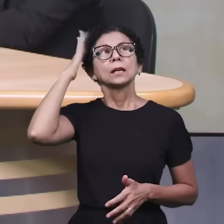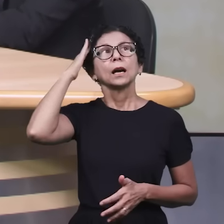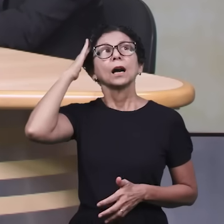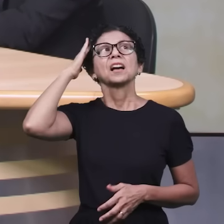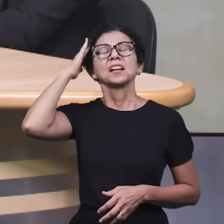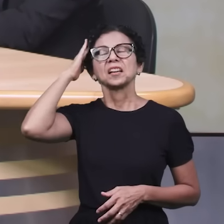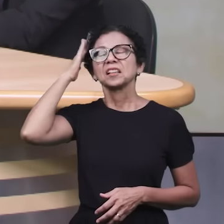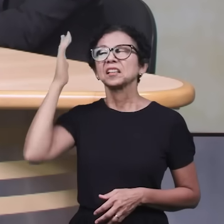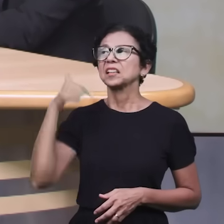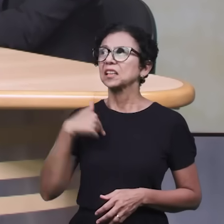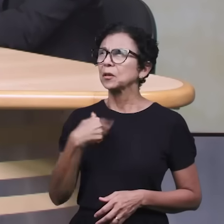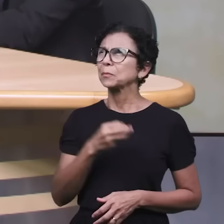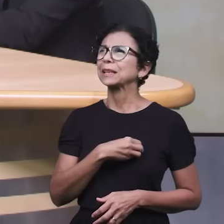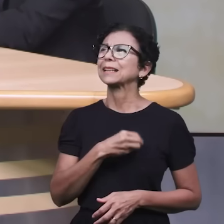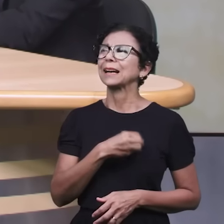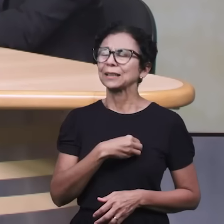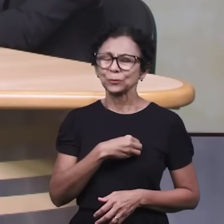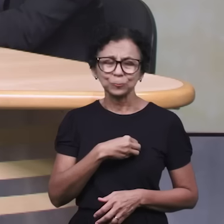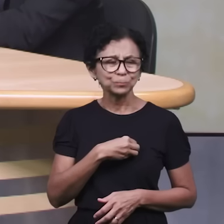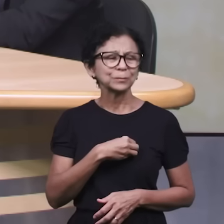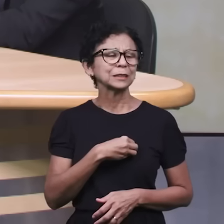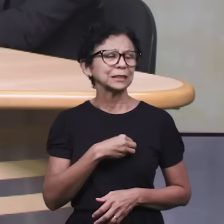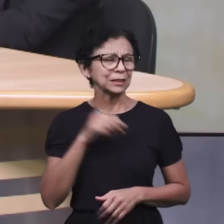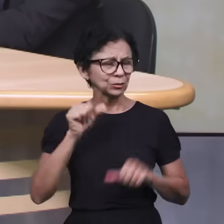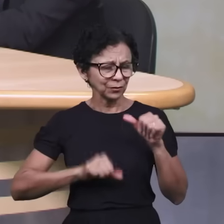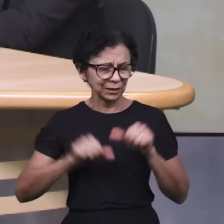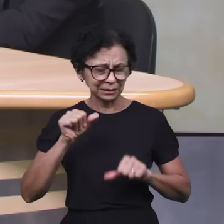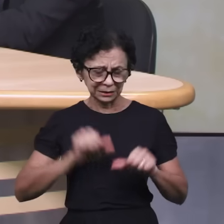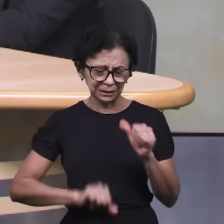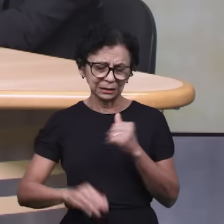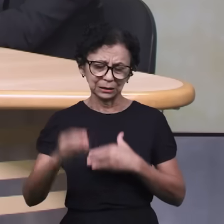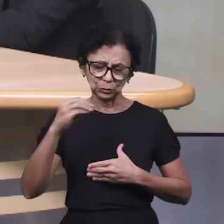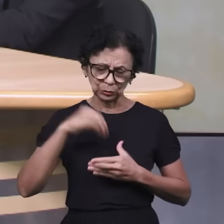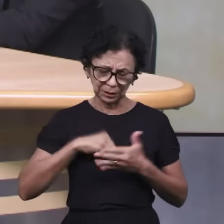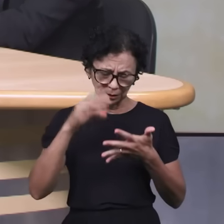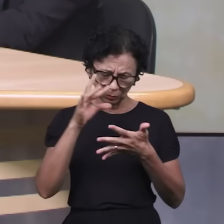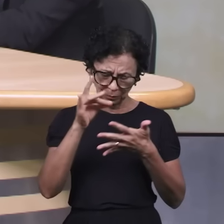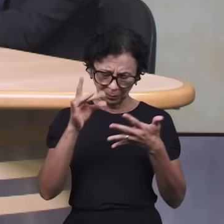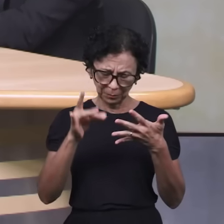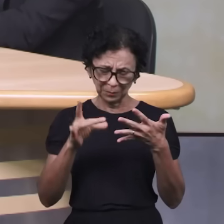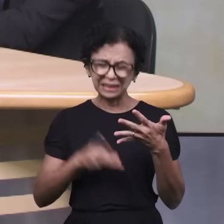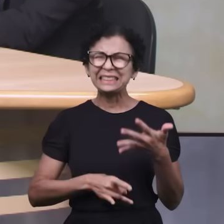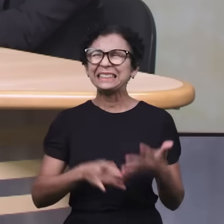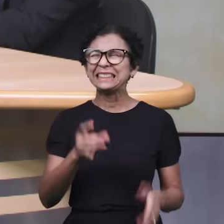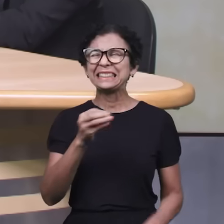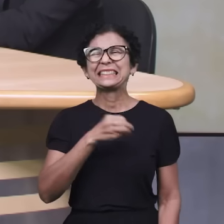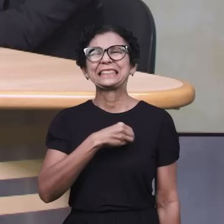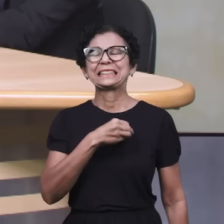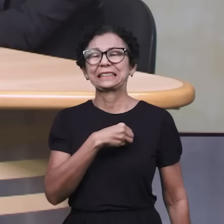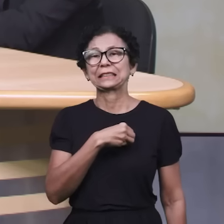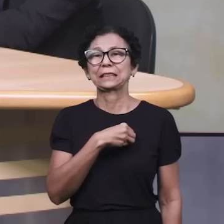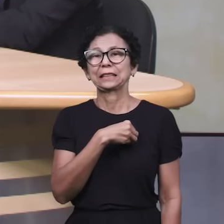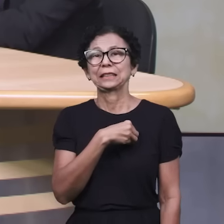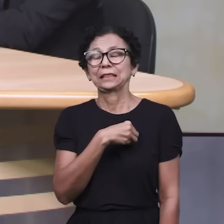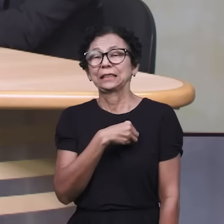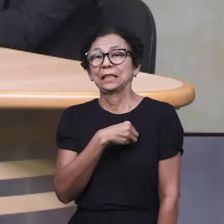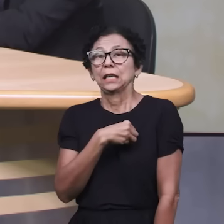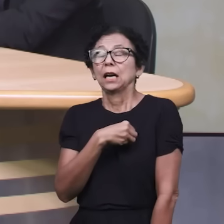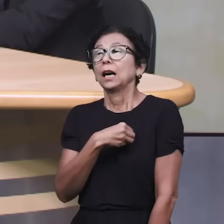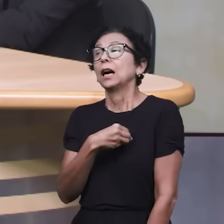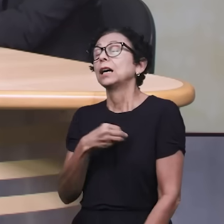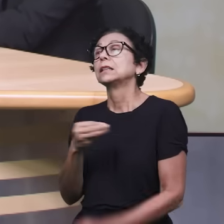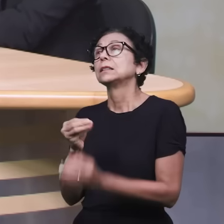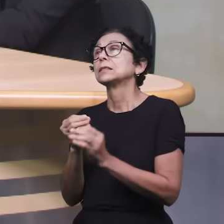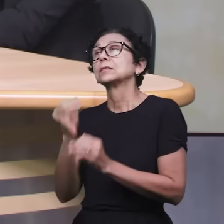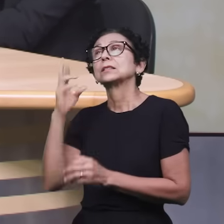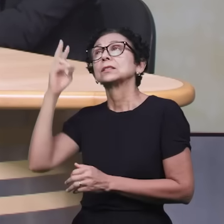criança, ela tem a inocência. Tanto é que Jesus disse, quem não se tornar como criança, não pode ver o reino de Deus. Ou seja,